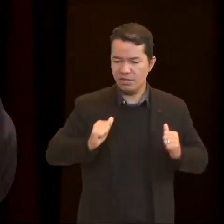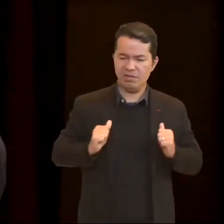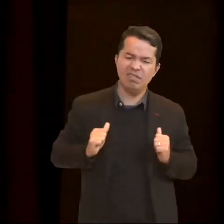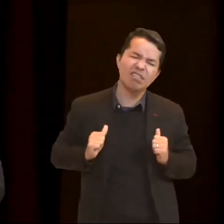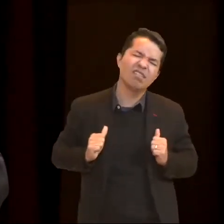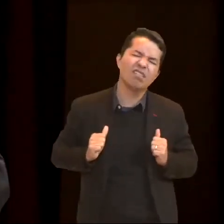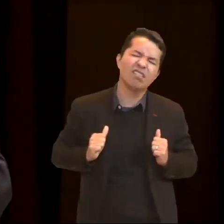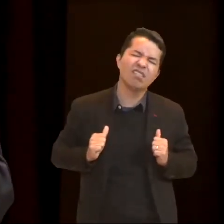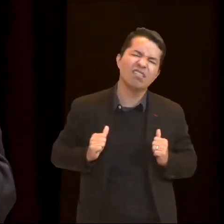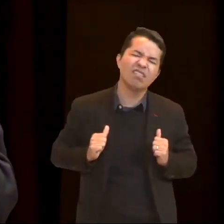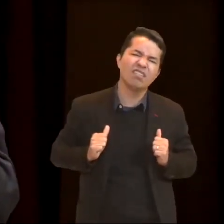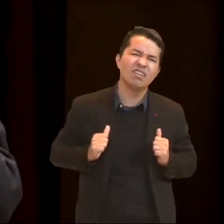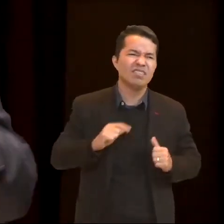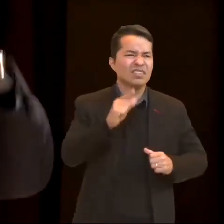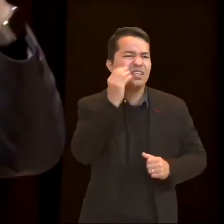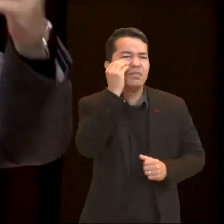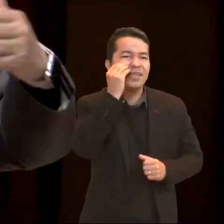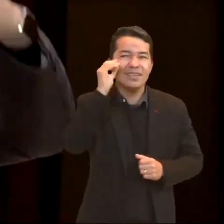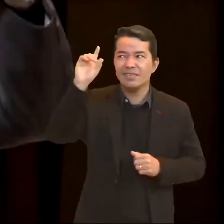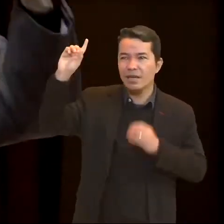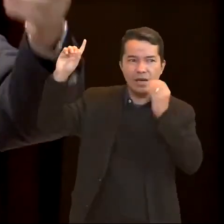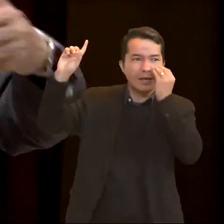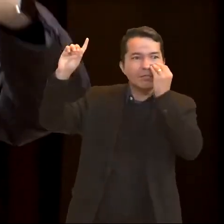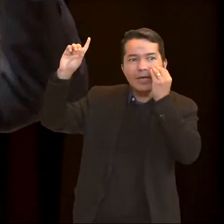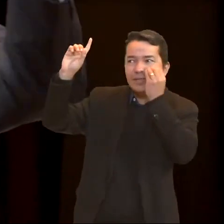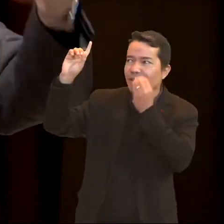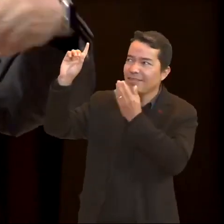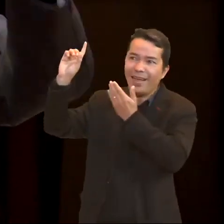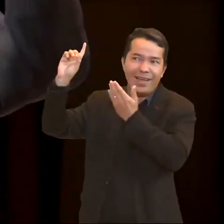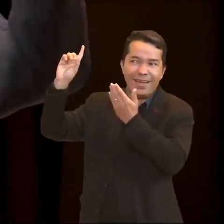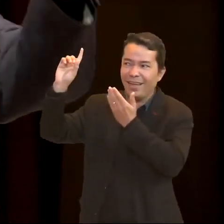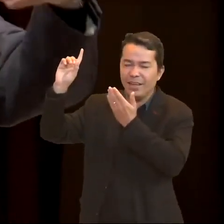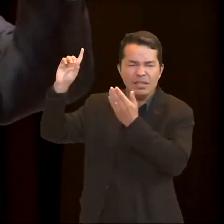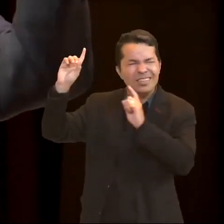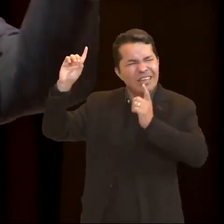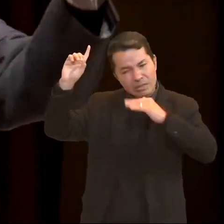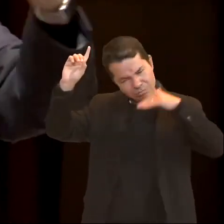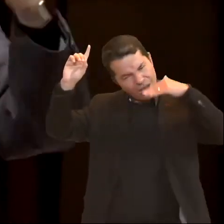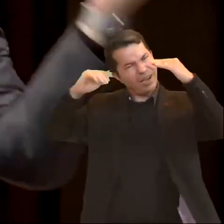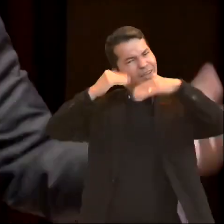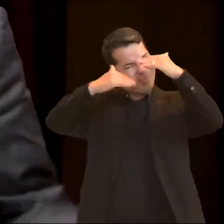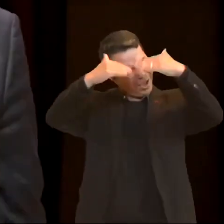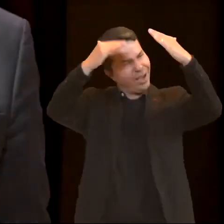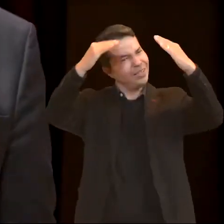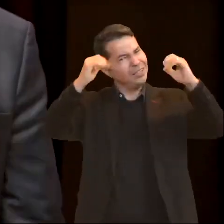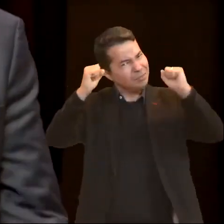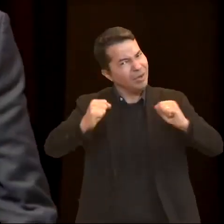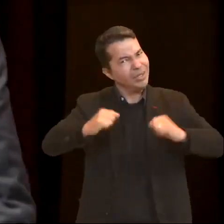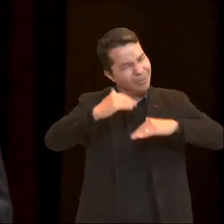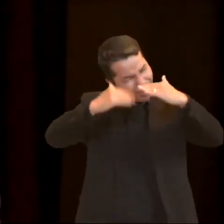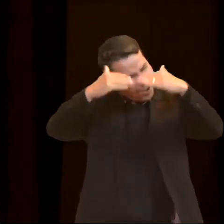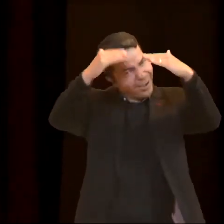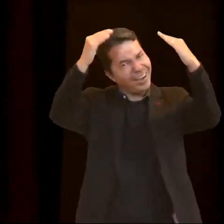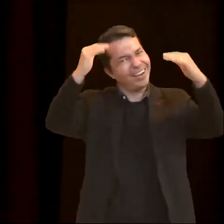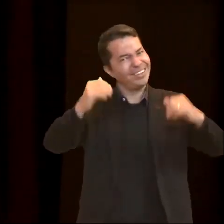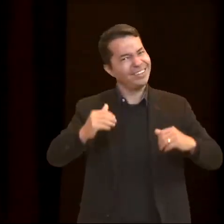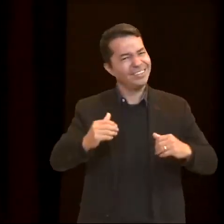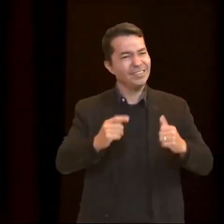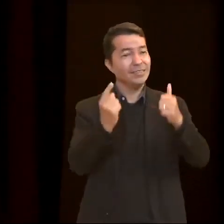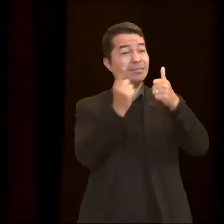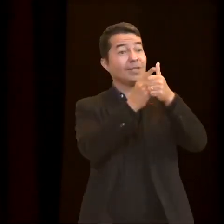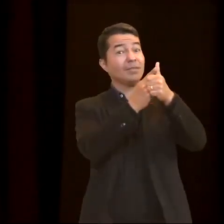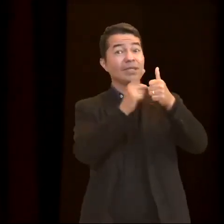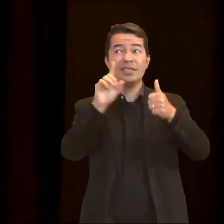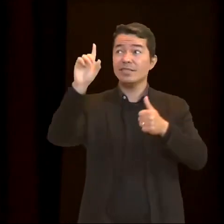já conhece e experimentou de Deus. Tem muito mais da graça de Deus para você. Essa foi a primeira lição. Olha,